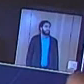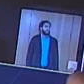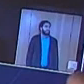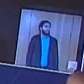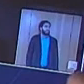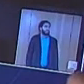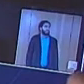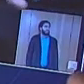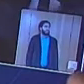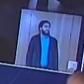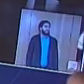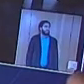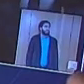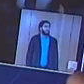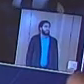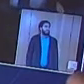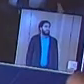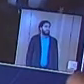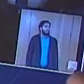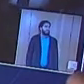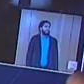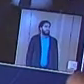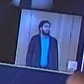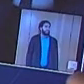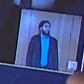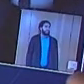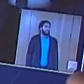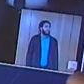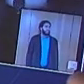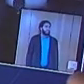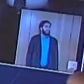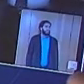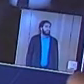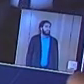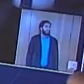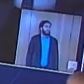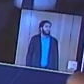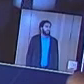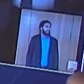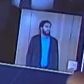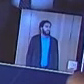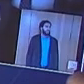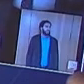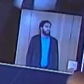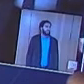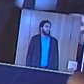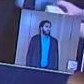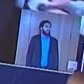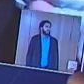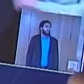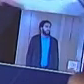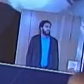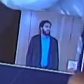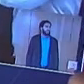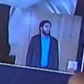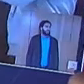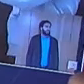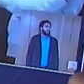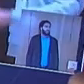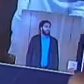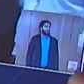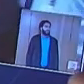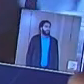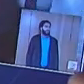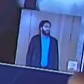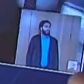de armas, e, enfim, participação em crimes do jogo do bicho, assassinatos, enfim, né, entrou dentro da